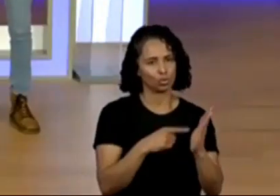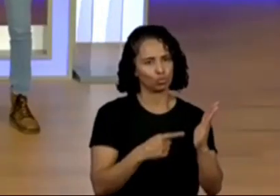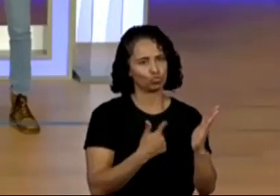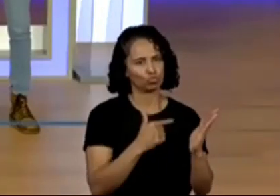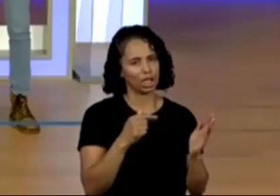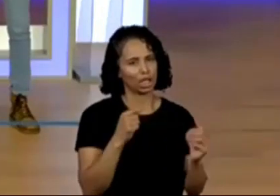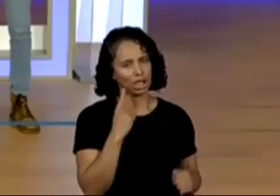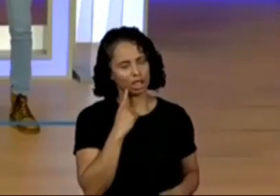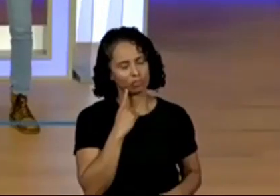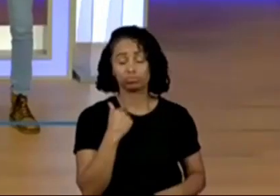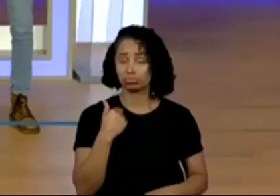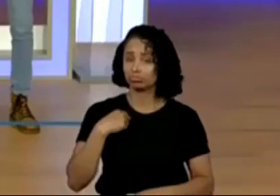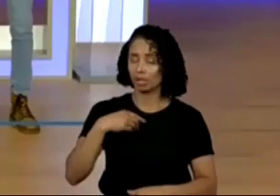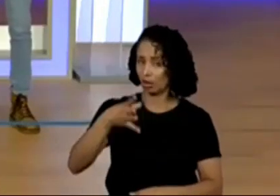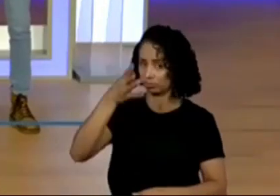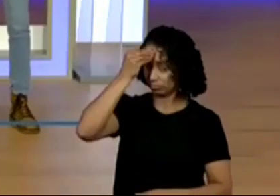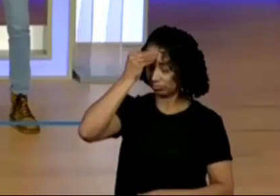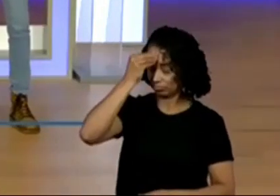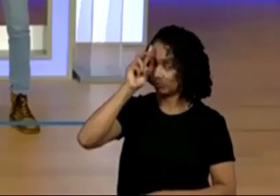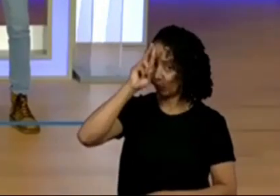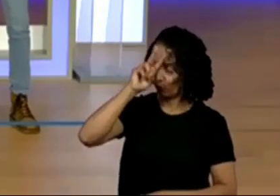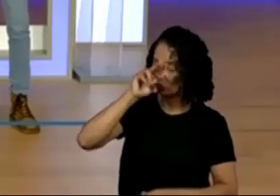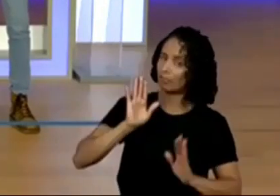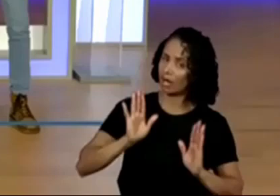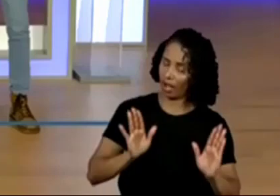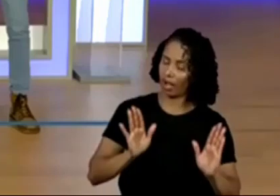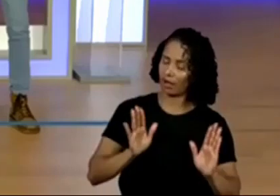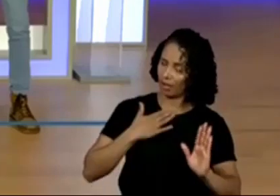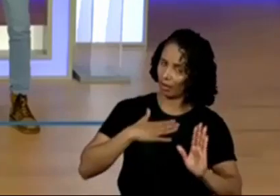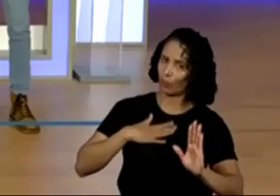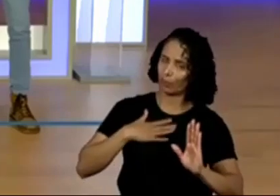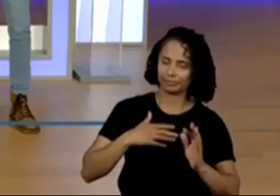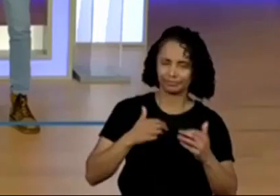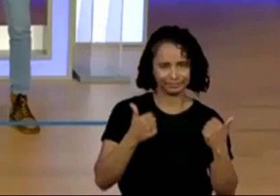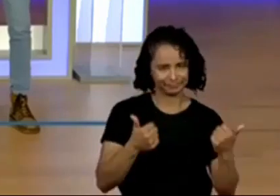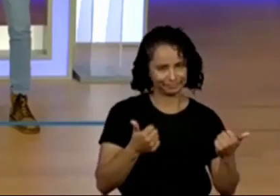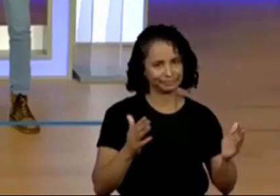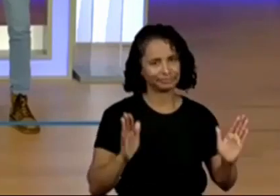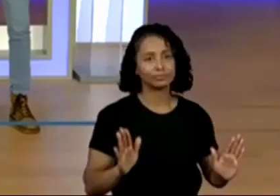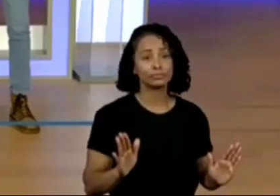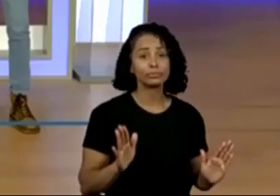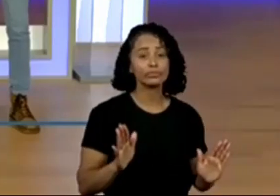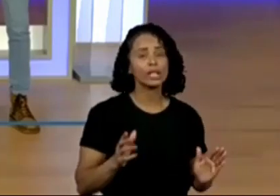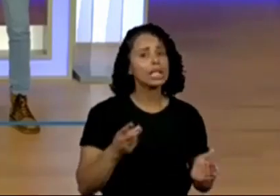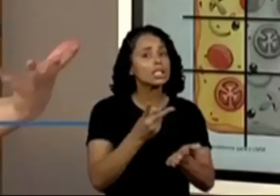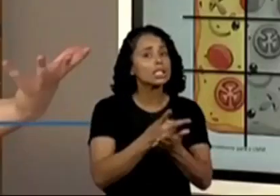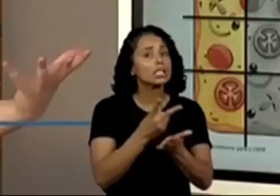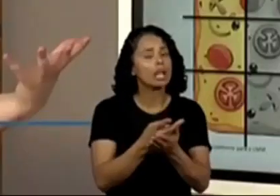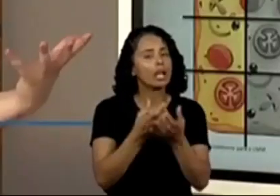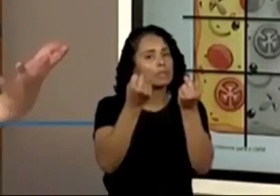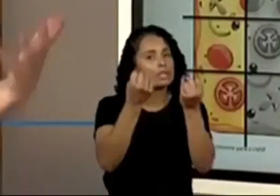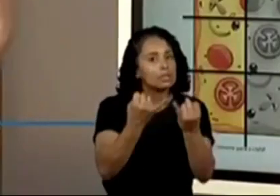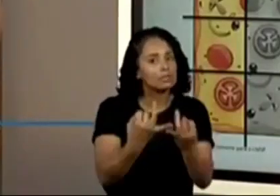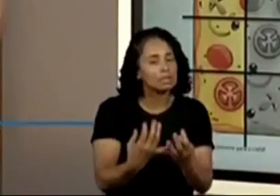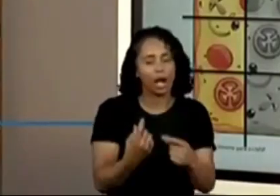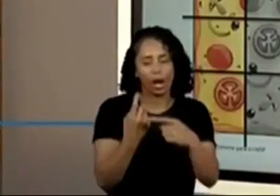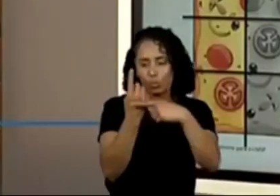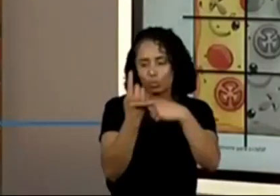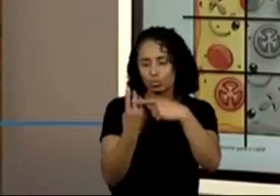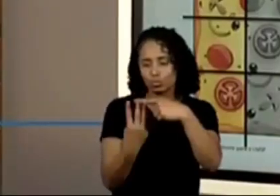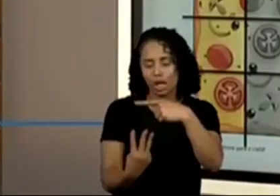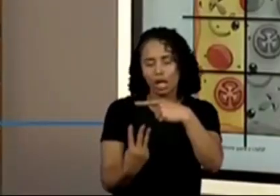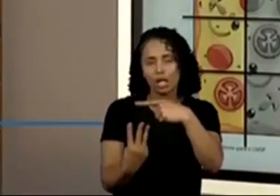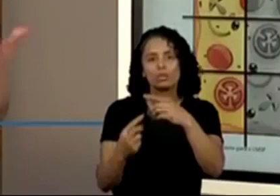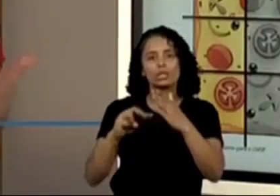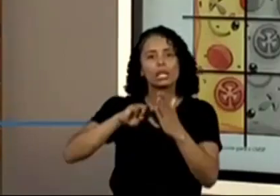anotado, eu vou lembrar. Então tá bom. Então o que eu quero ressaltar aqui? Toda vez que eu estou falando aí de terça parte, eu estou falando